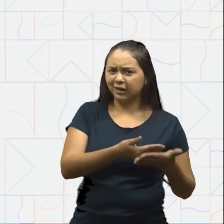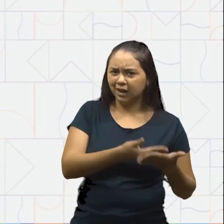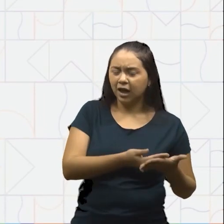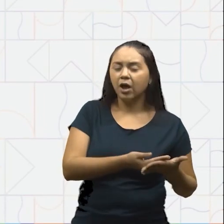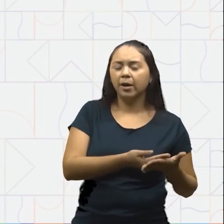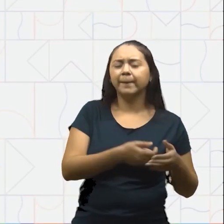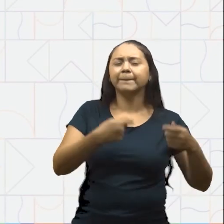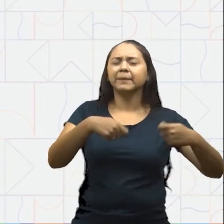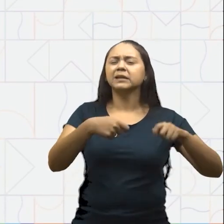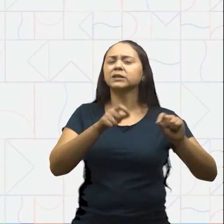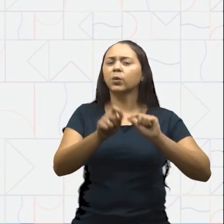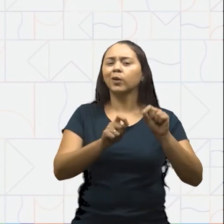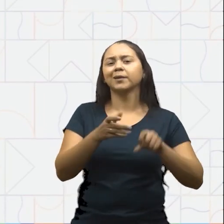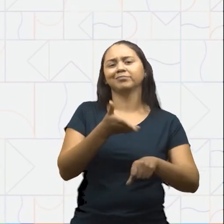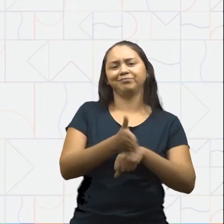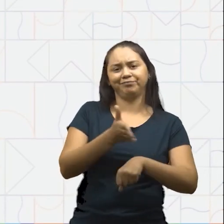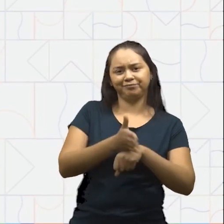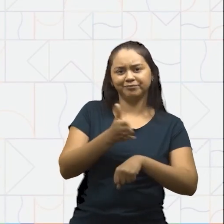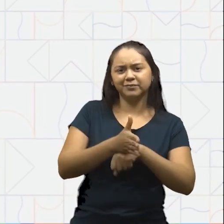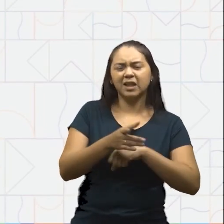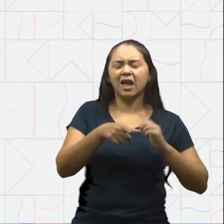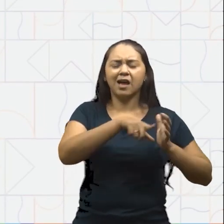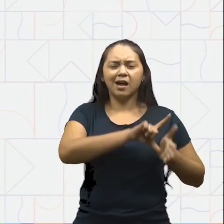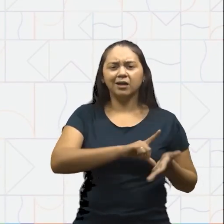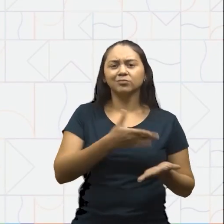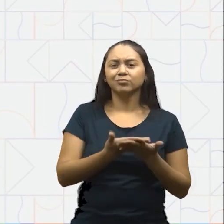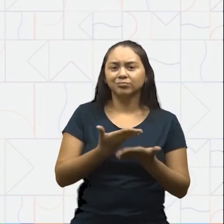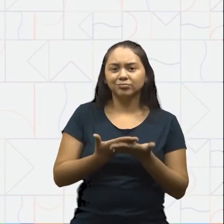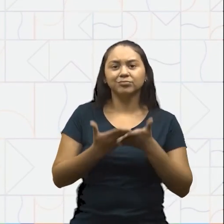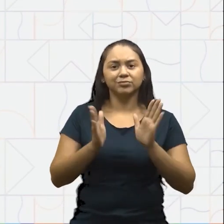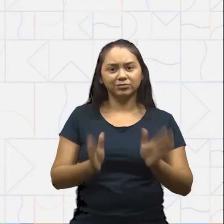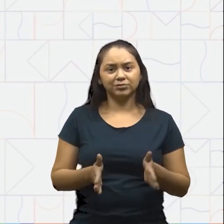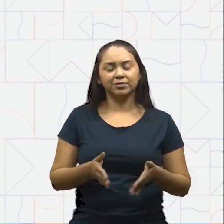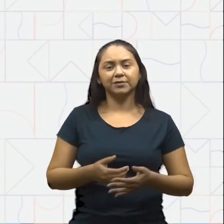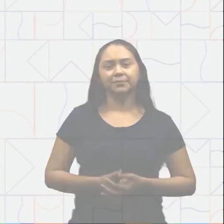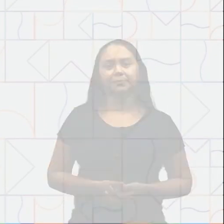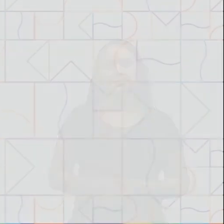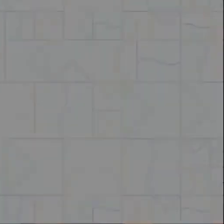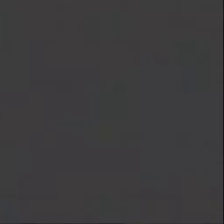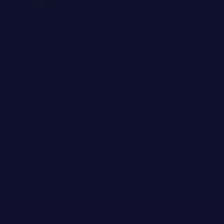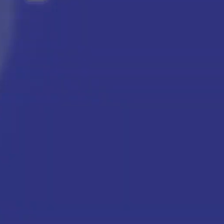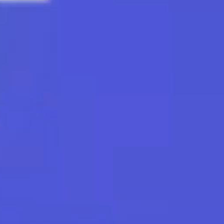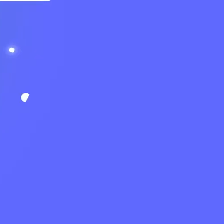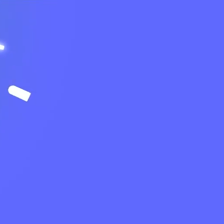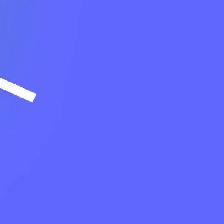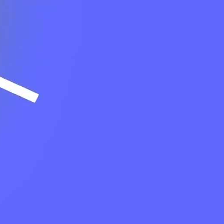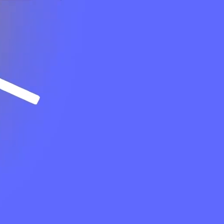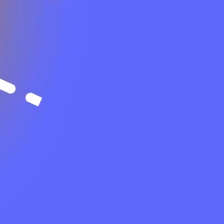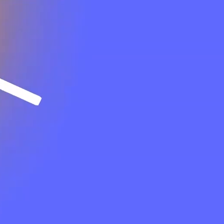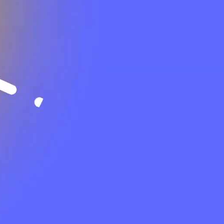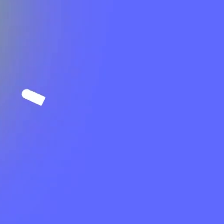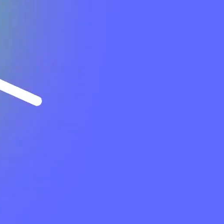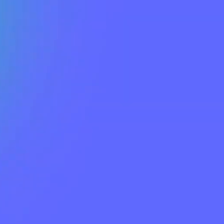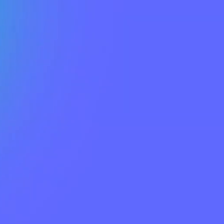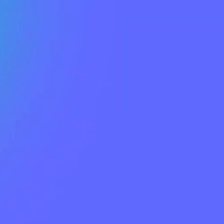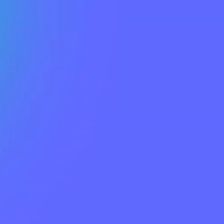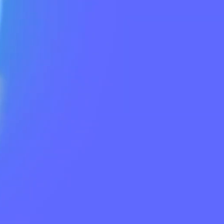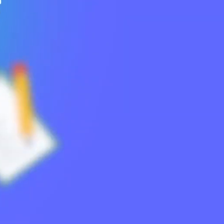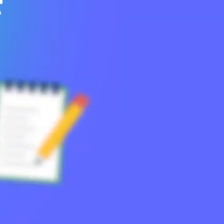você, precisamos exercitar tudo o que aprendemos hoje na nossa hora da atividade.